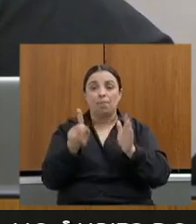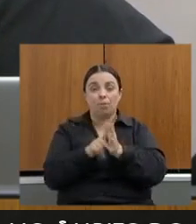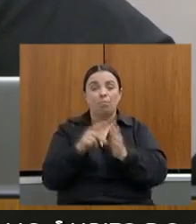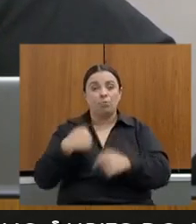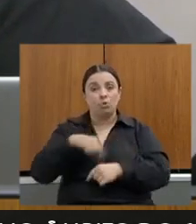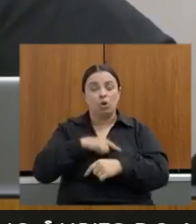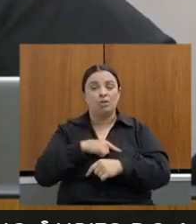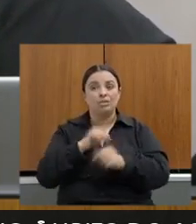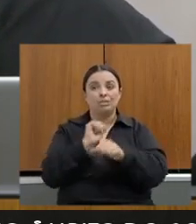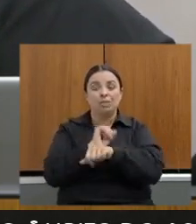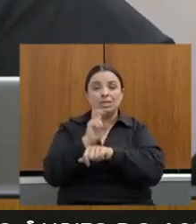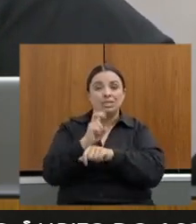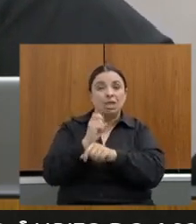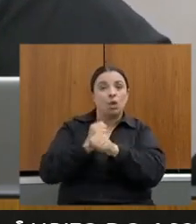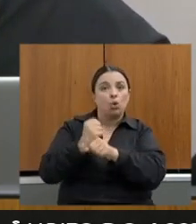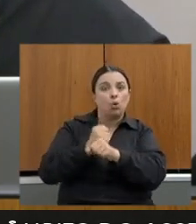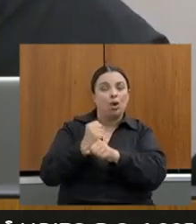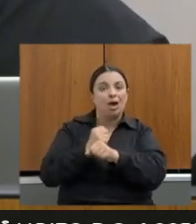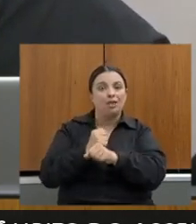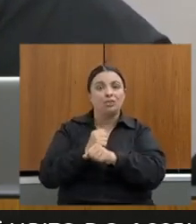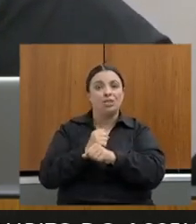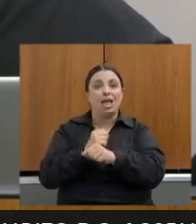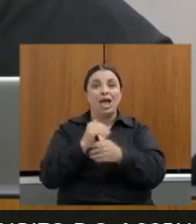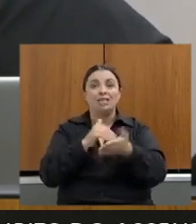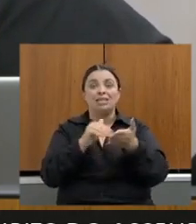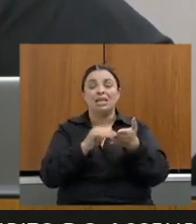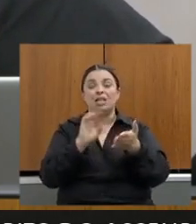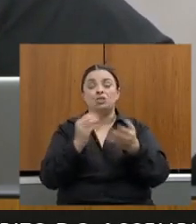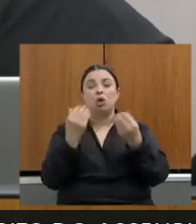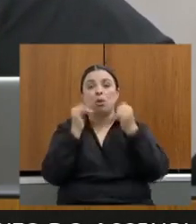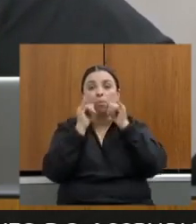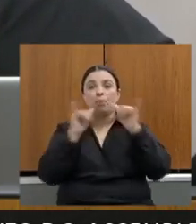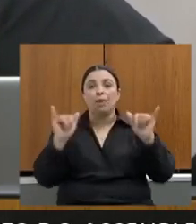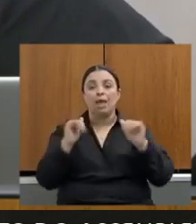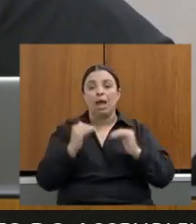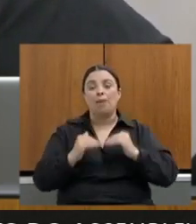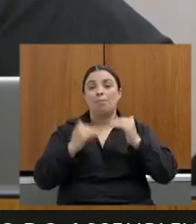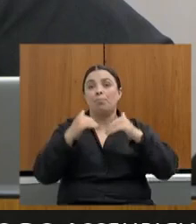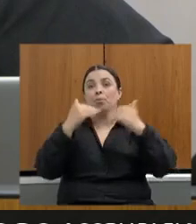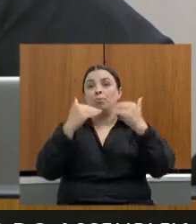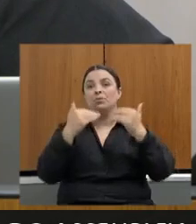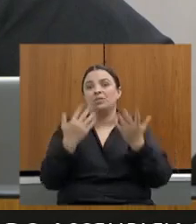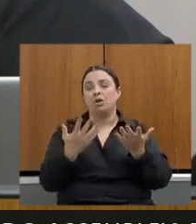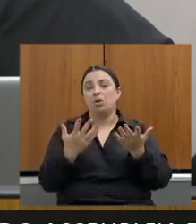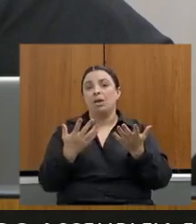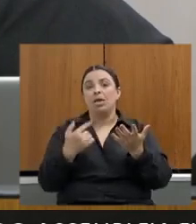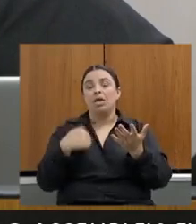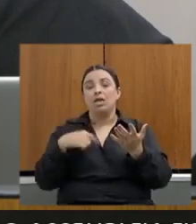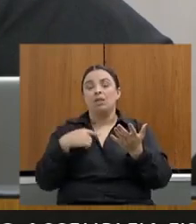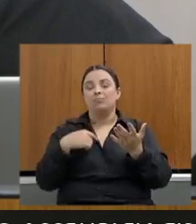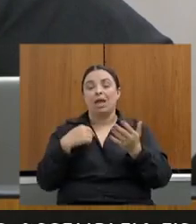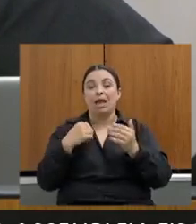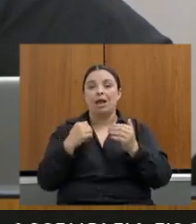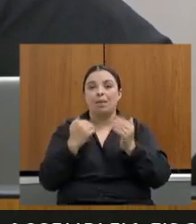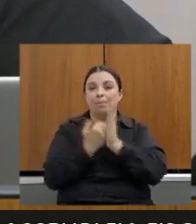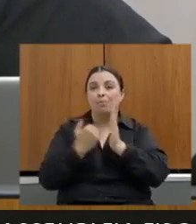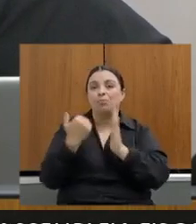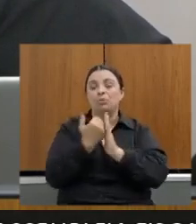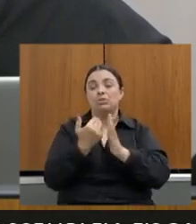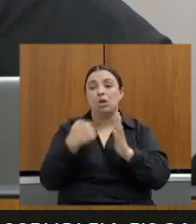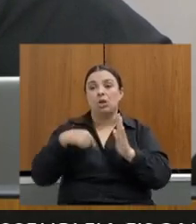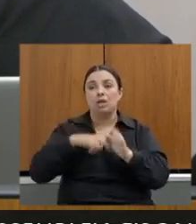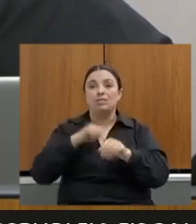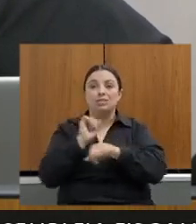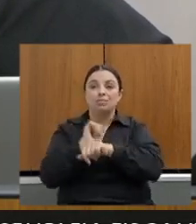progressão a secretária só pública promoção nos fazem esperar quatro anos com a progressão que deveríamos aguardar